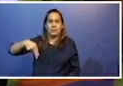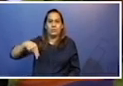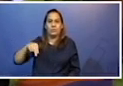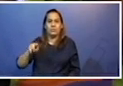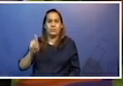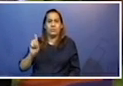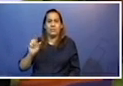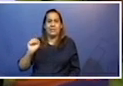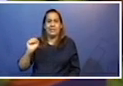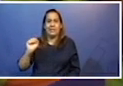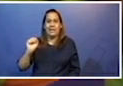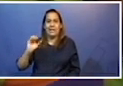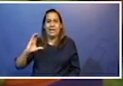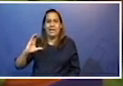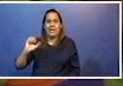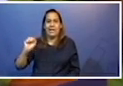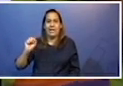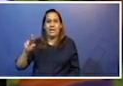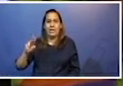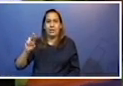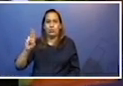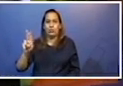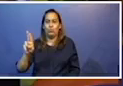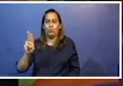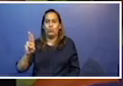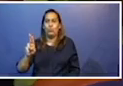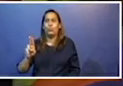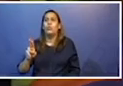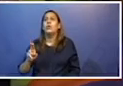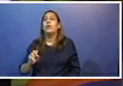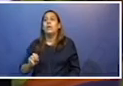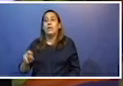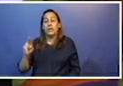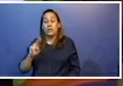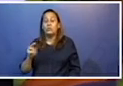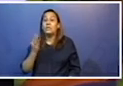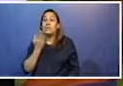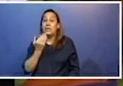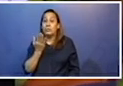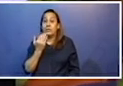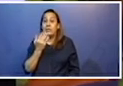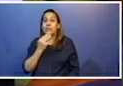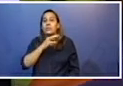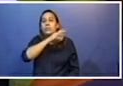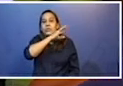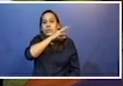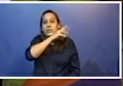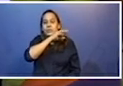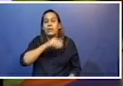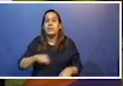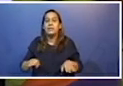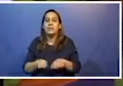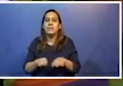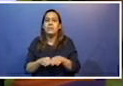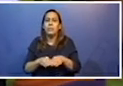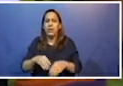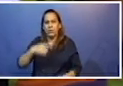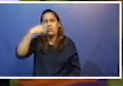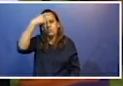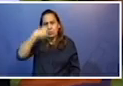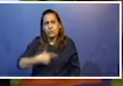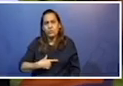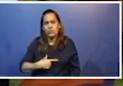cacto mais conhecidos da caatinga. Ele pode ser usado na alimentação de animais e também de seres